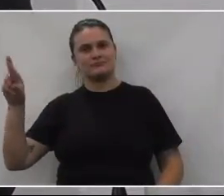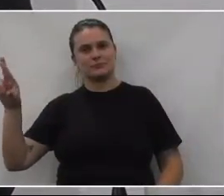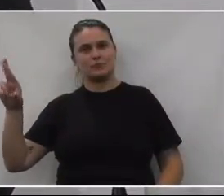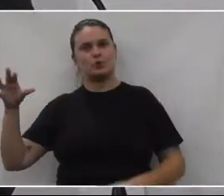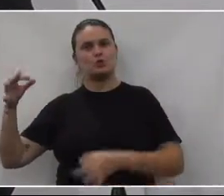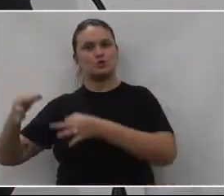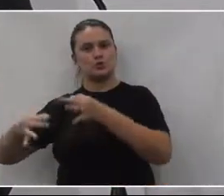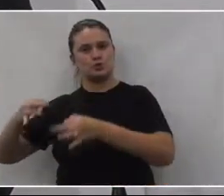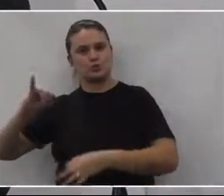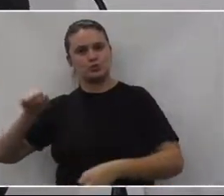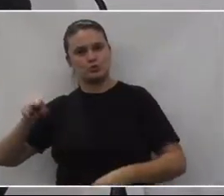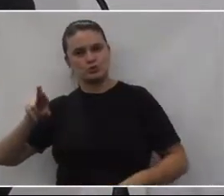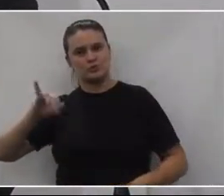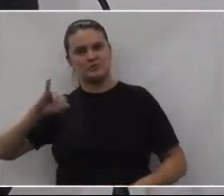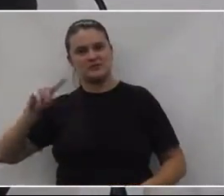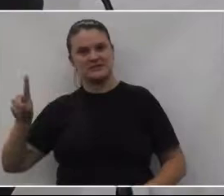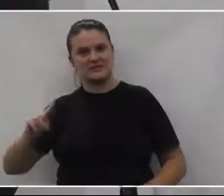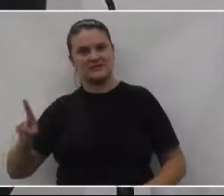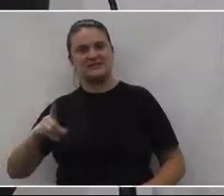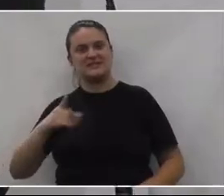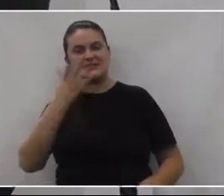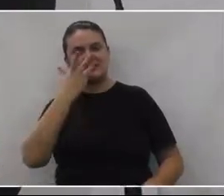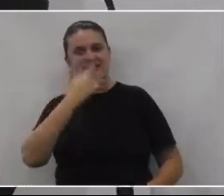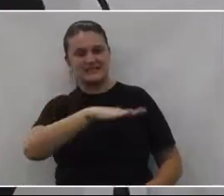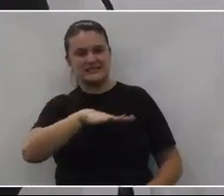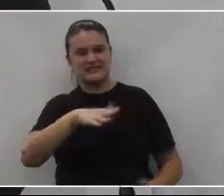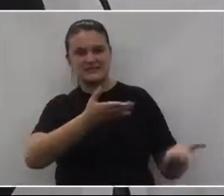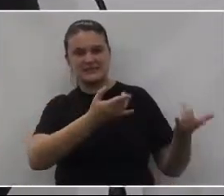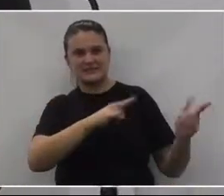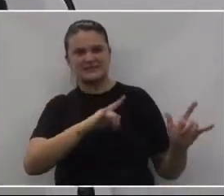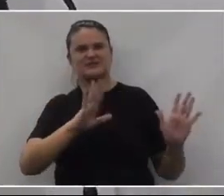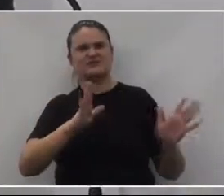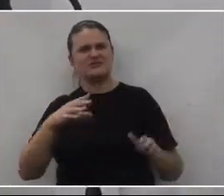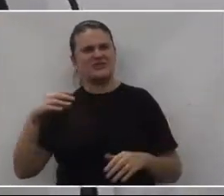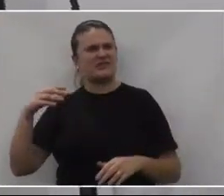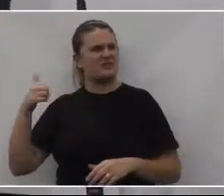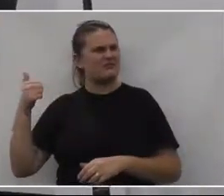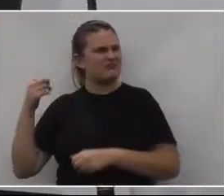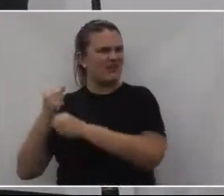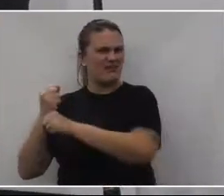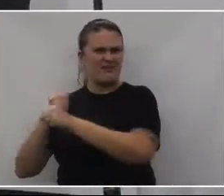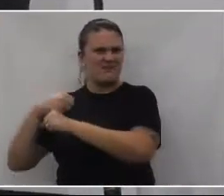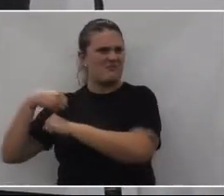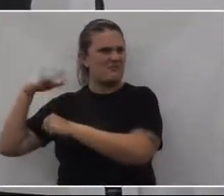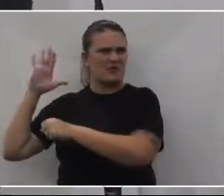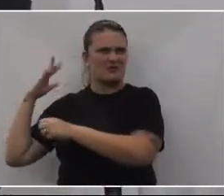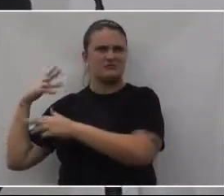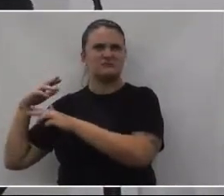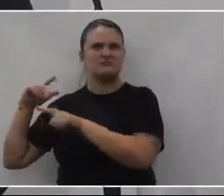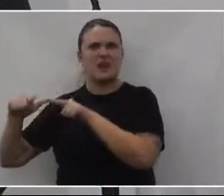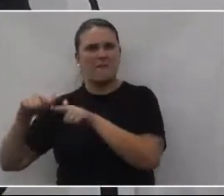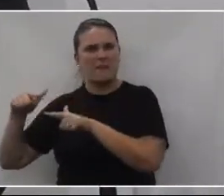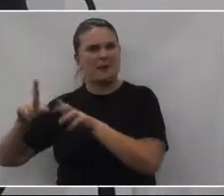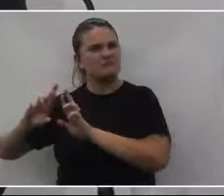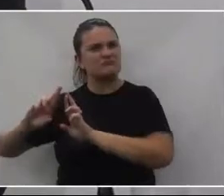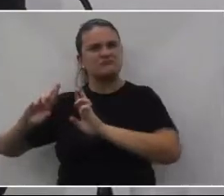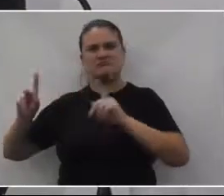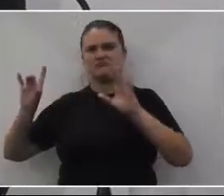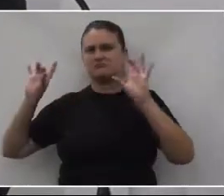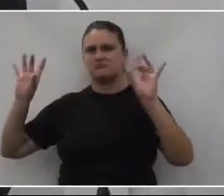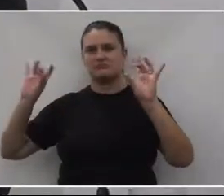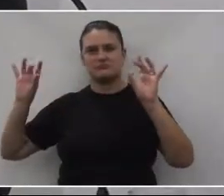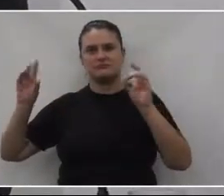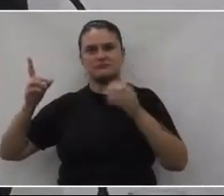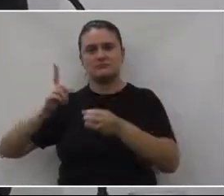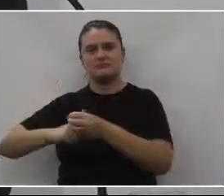infância, que há mais de 10 anos faz a diferença em toda a nossa região de União da